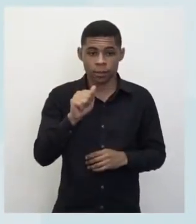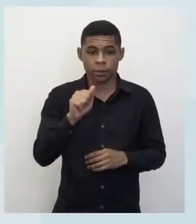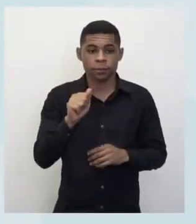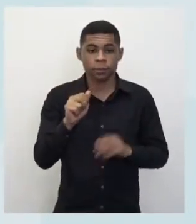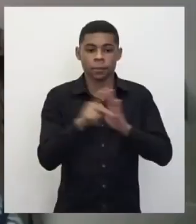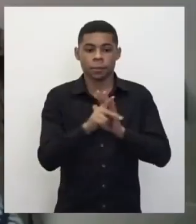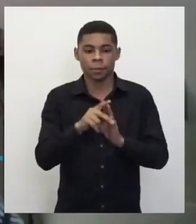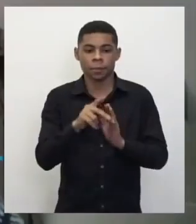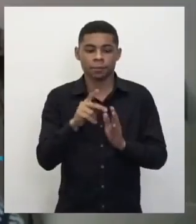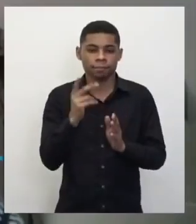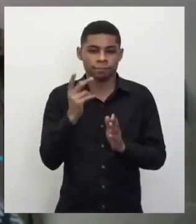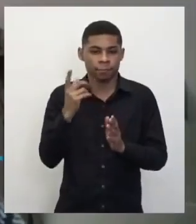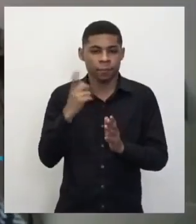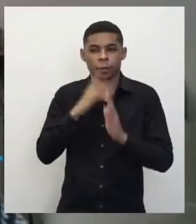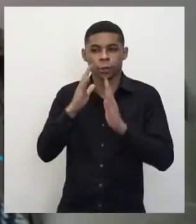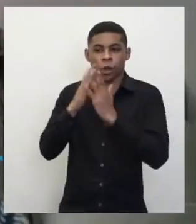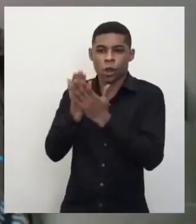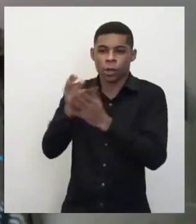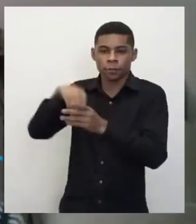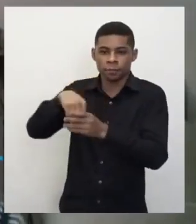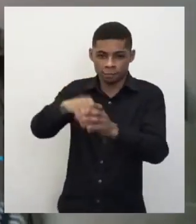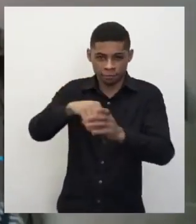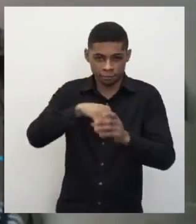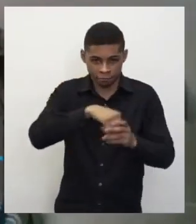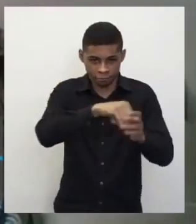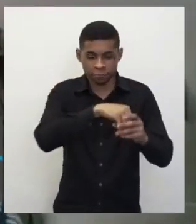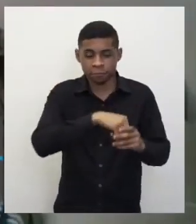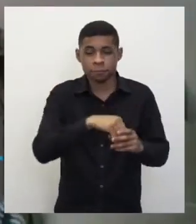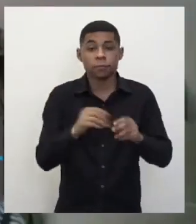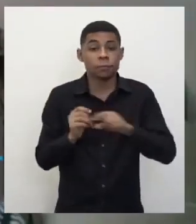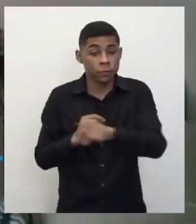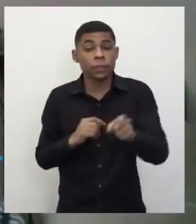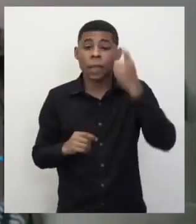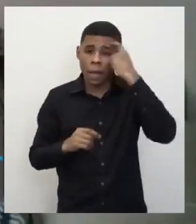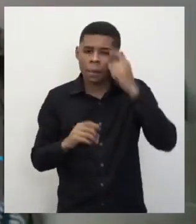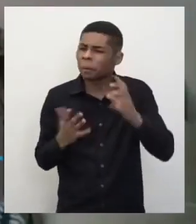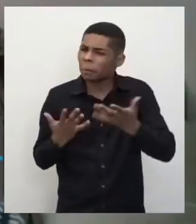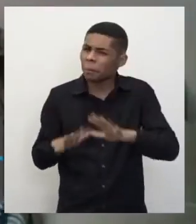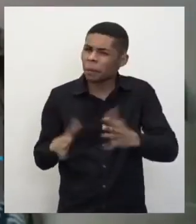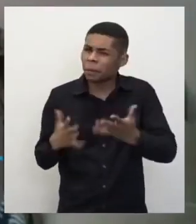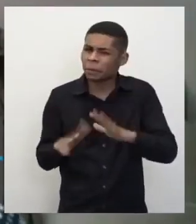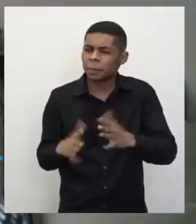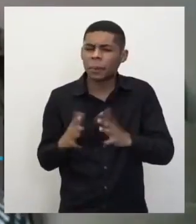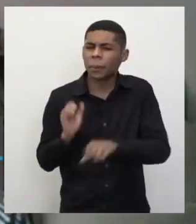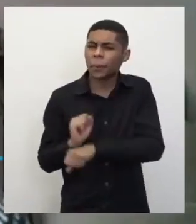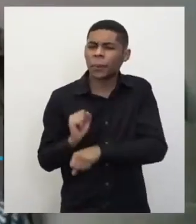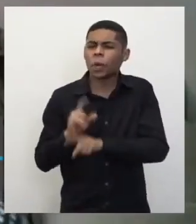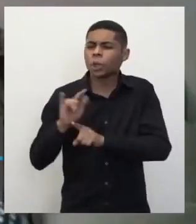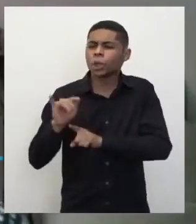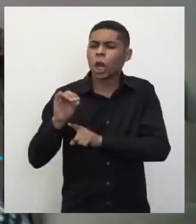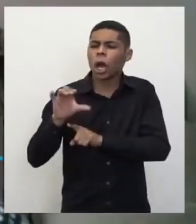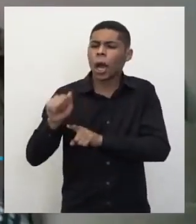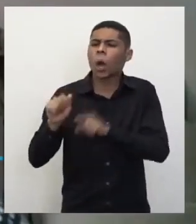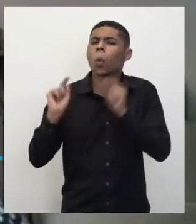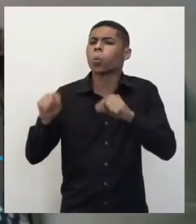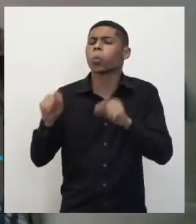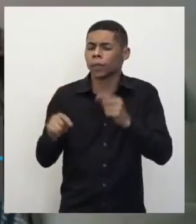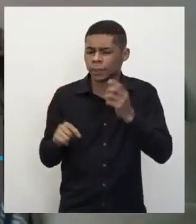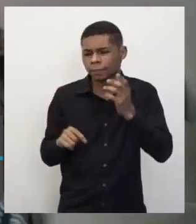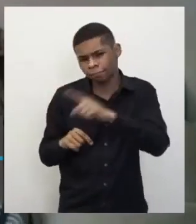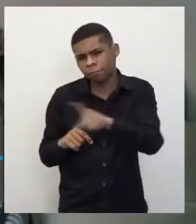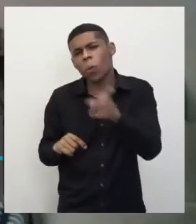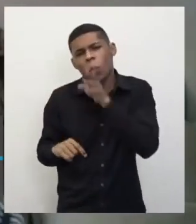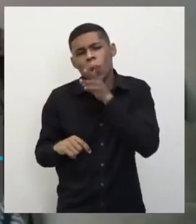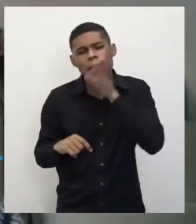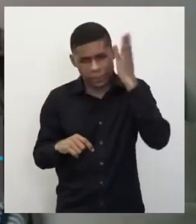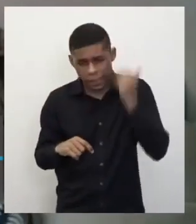infanto-juvenil, um jornal que está nas escolas, então a gente já sabe mais ou menos o que esperar da linguagem do Joca, né? A gente